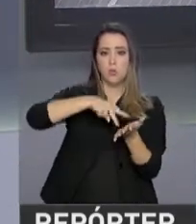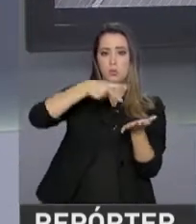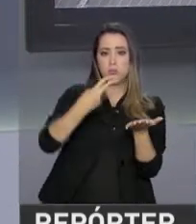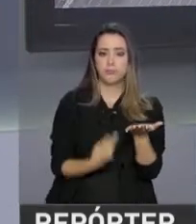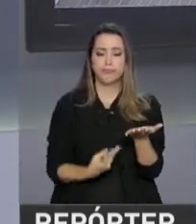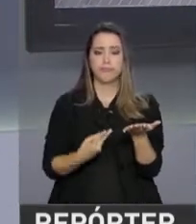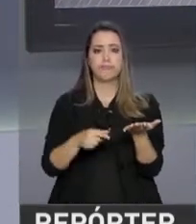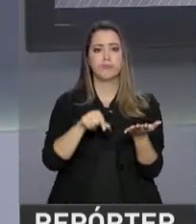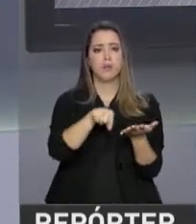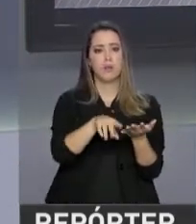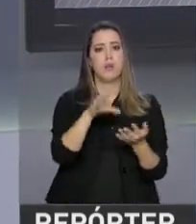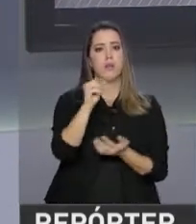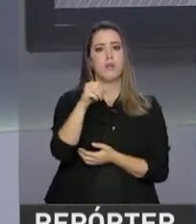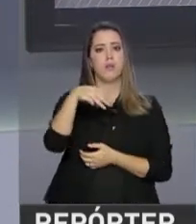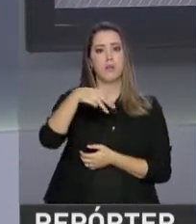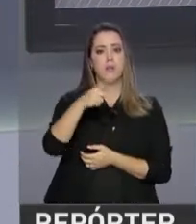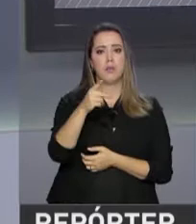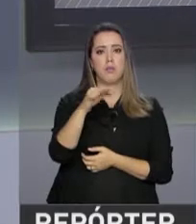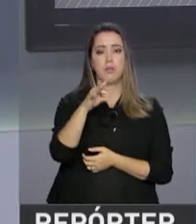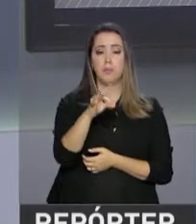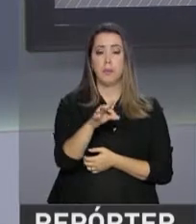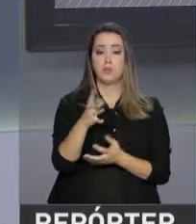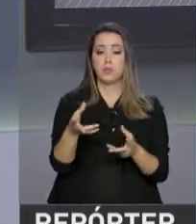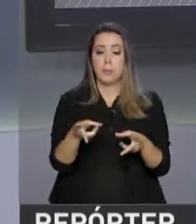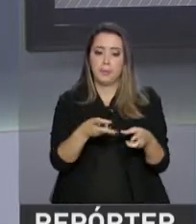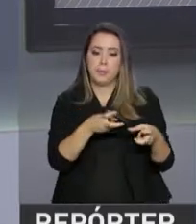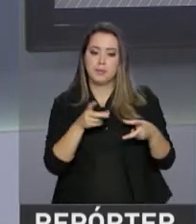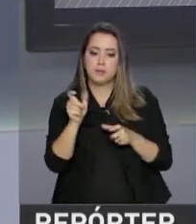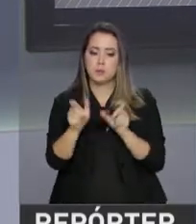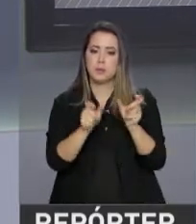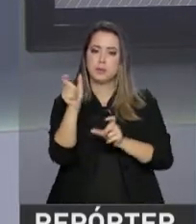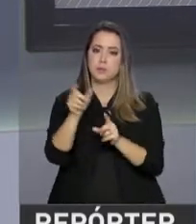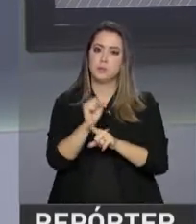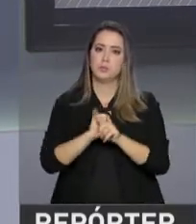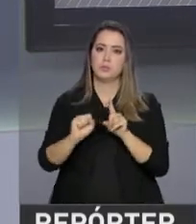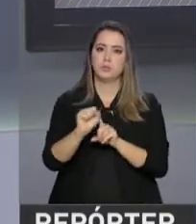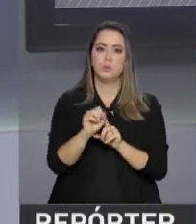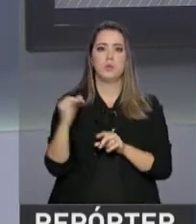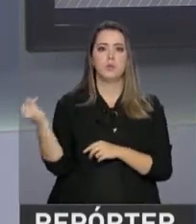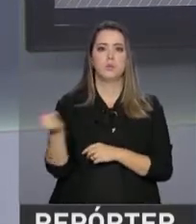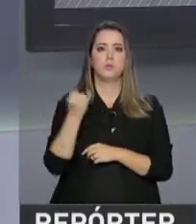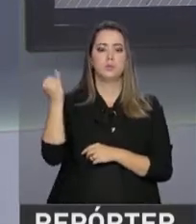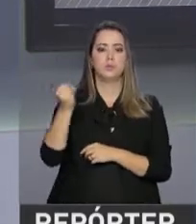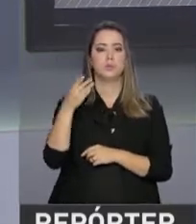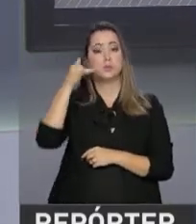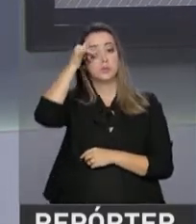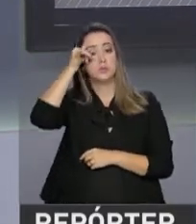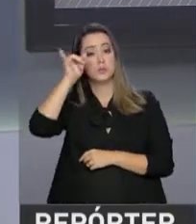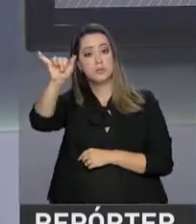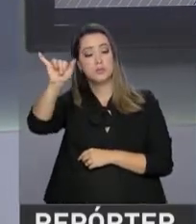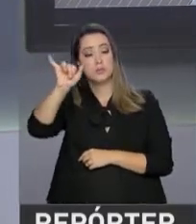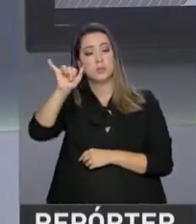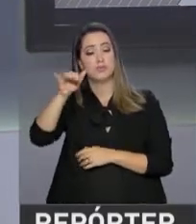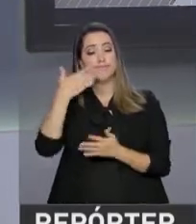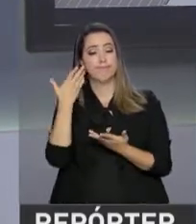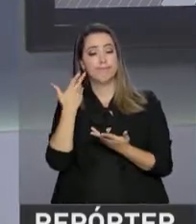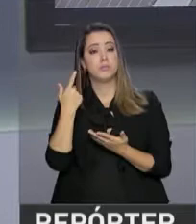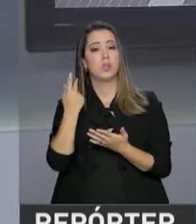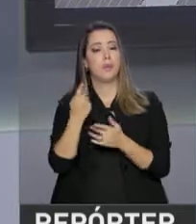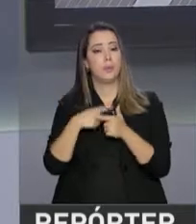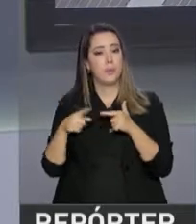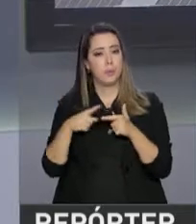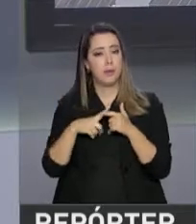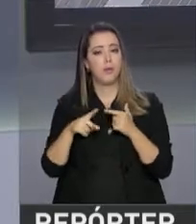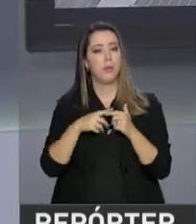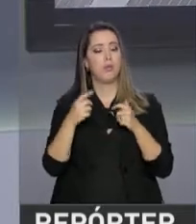acampar de 2018 quer sensibilizar a sociedade brasileira para a importância desse tipo de prevenção a novidade deste